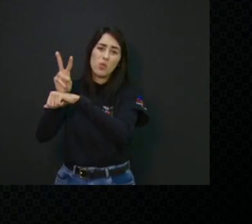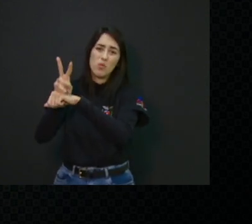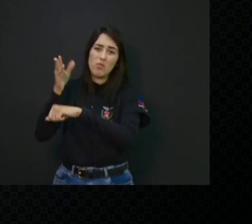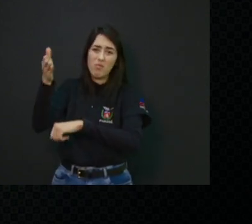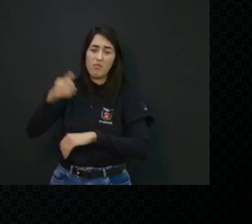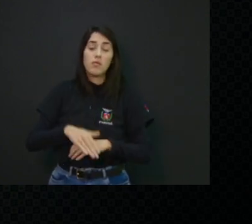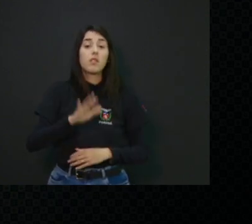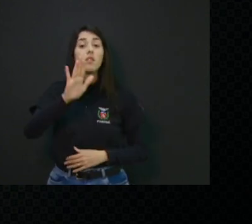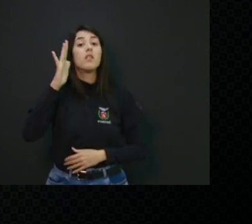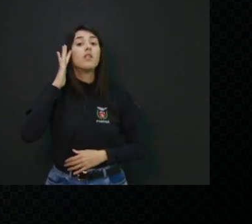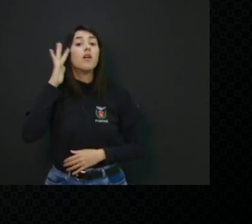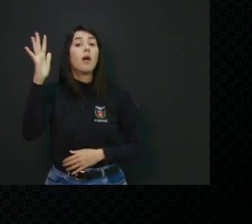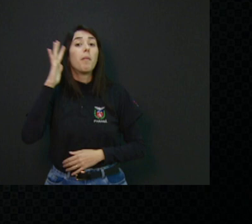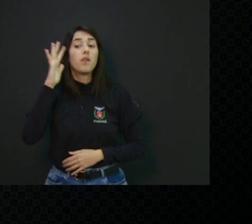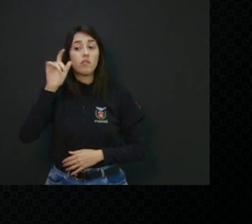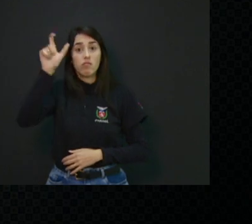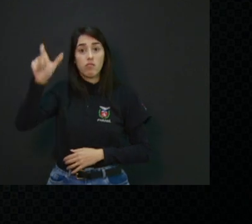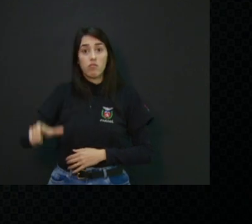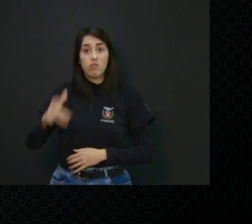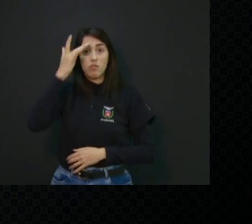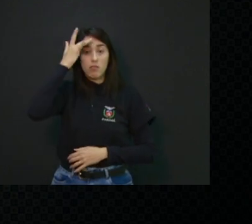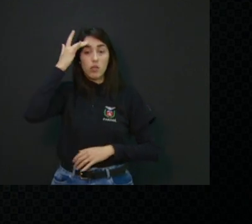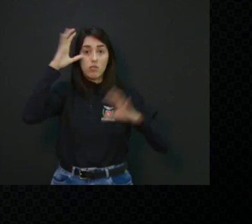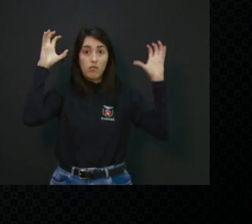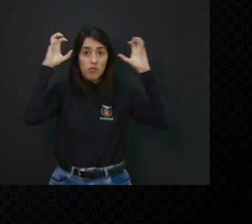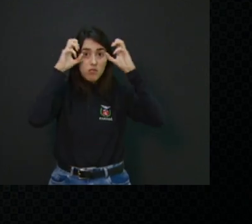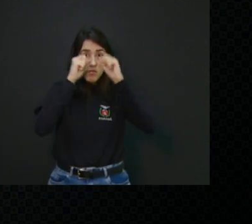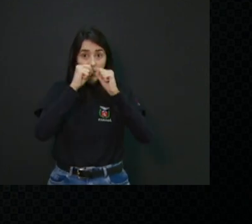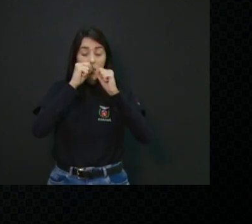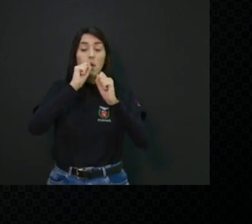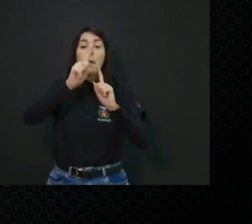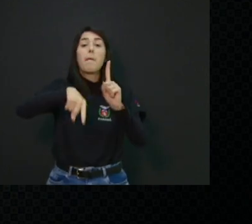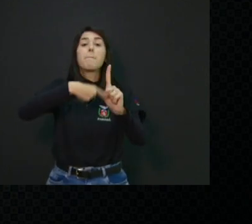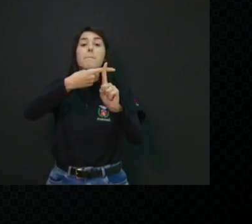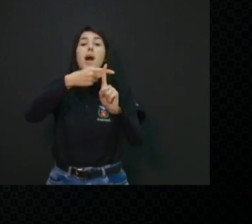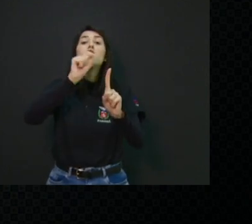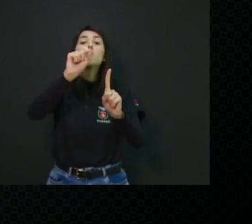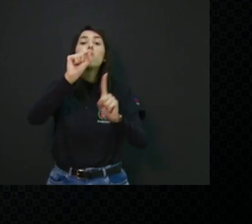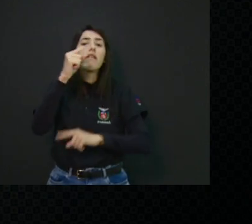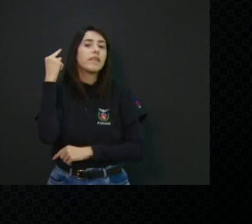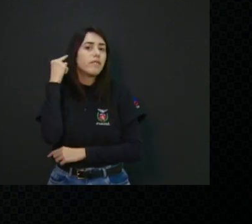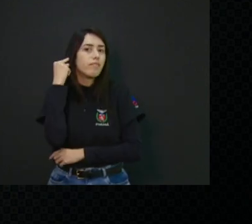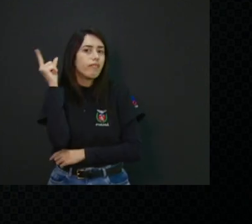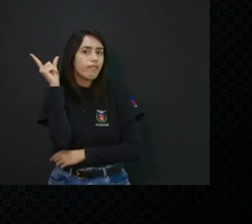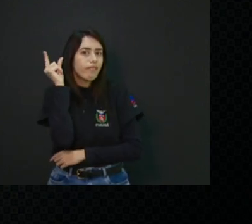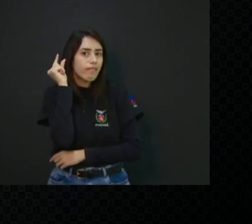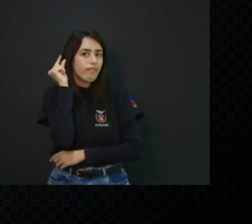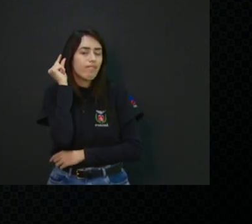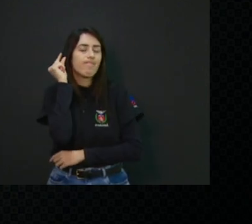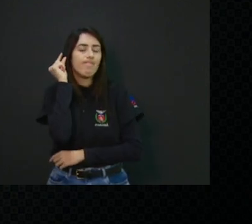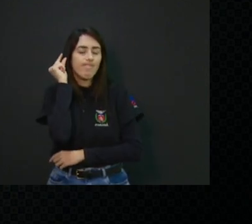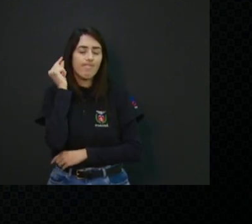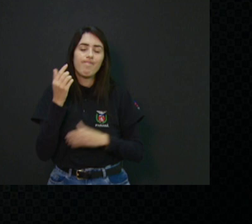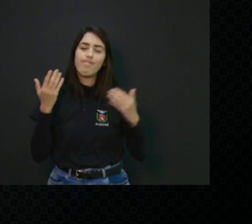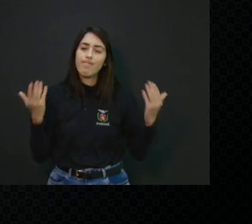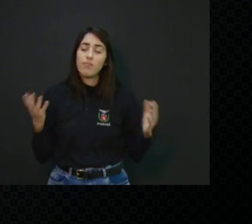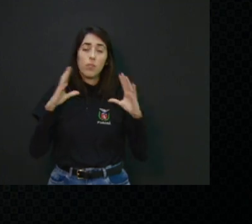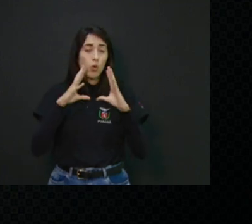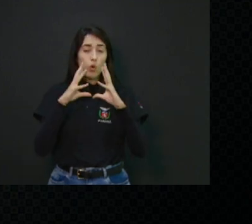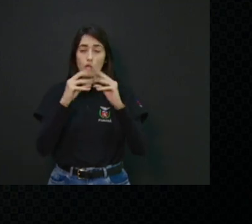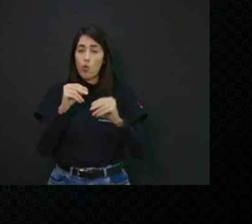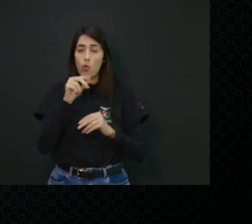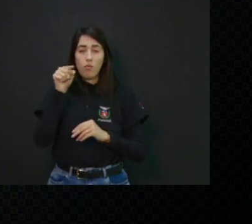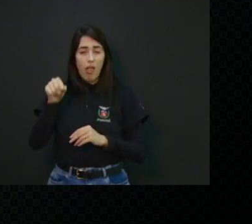esse sujeito que tem essa perda, né, essa baixa visão, e também tem a audição comprometida. Então, todos esses,